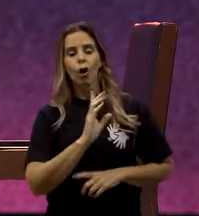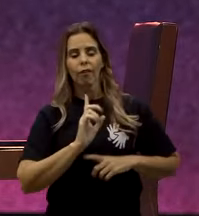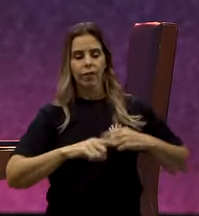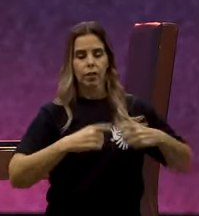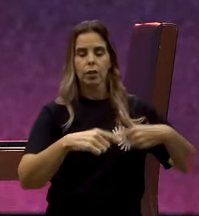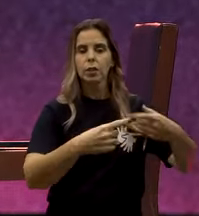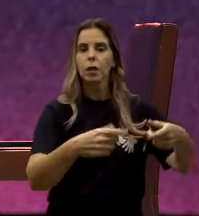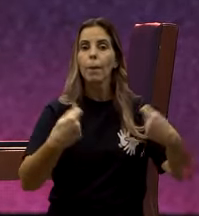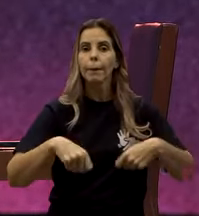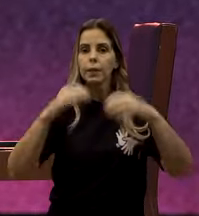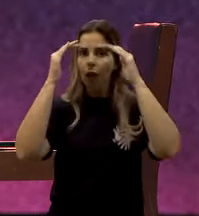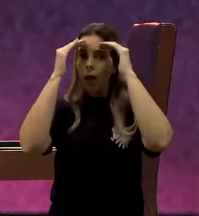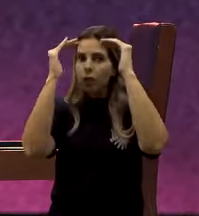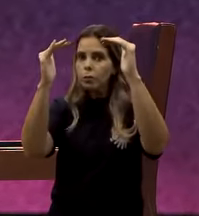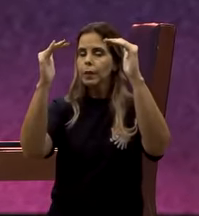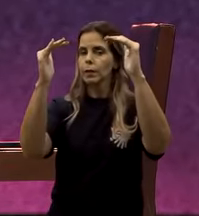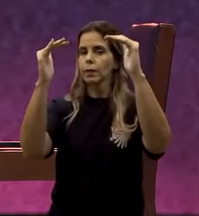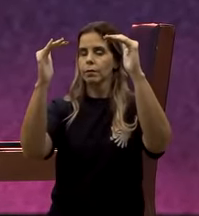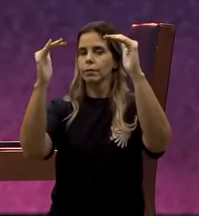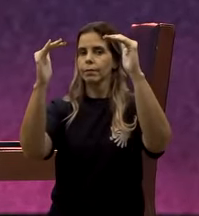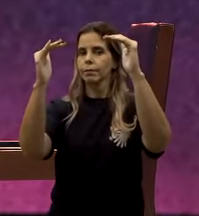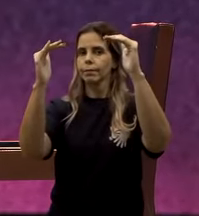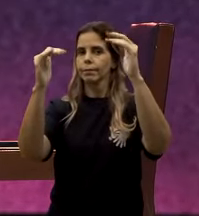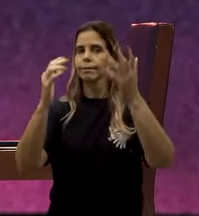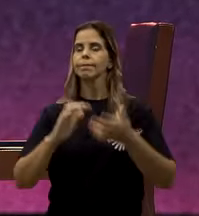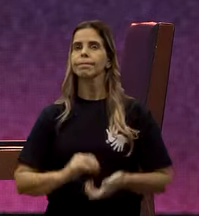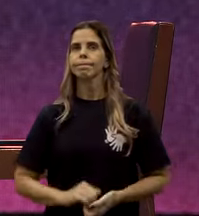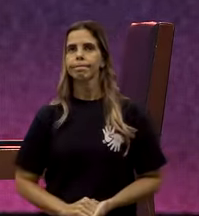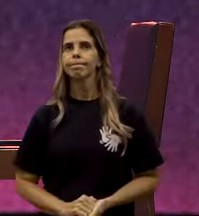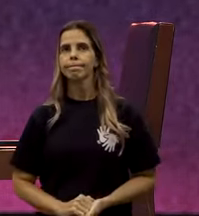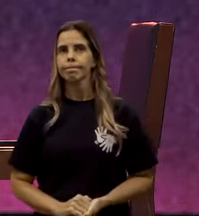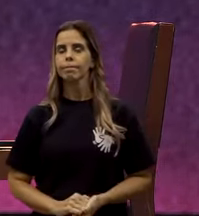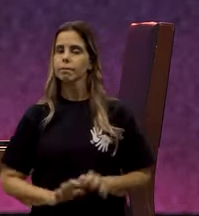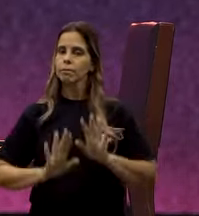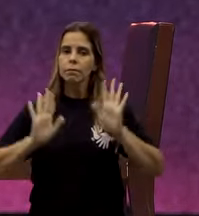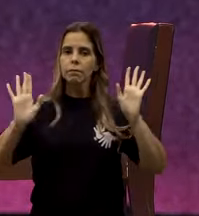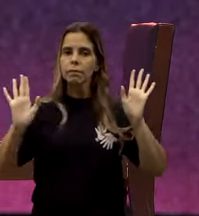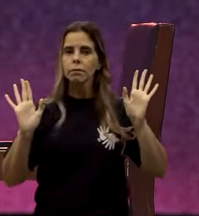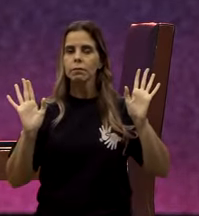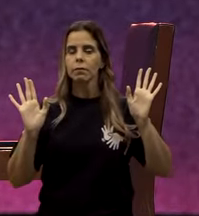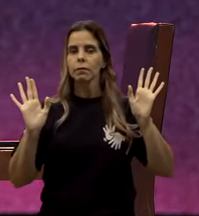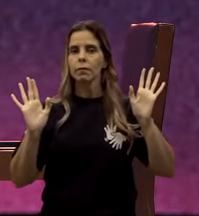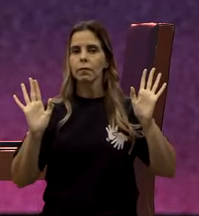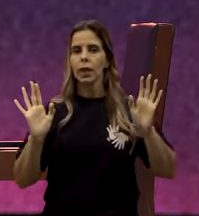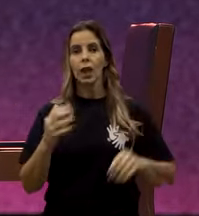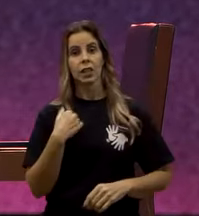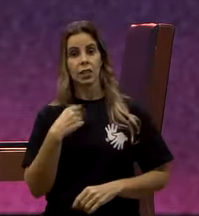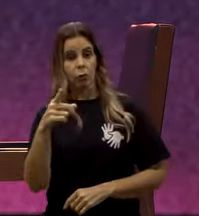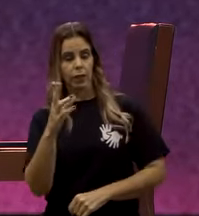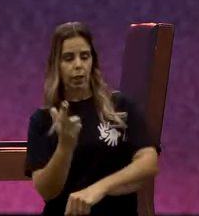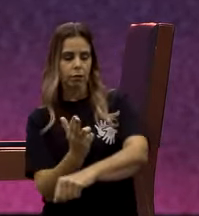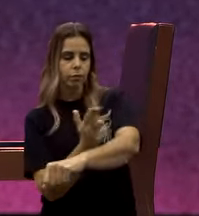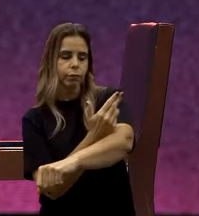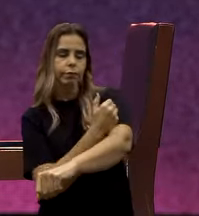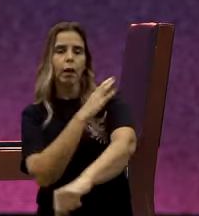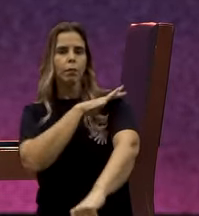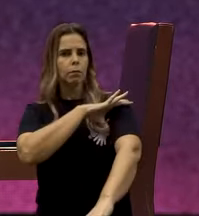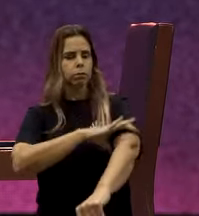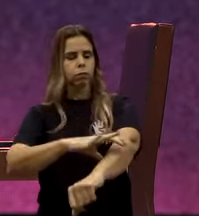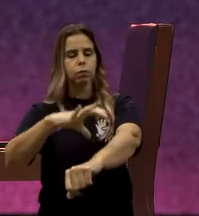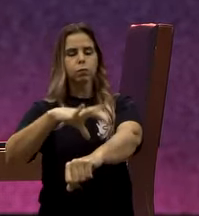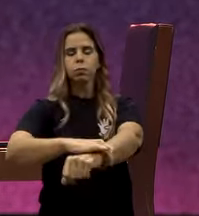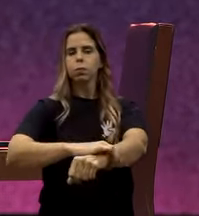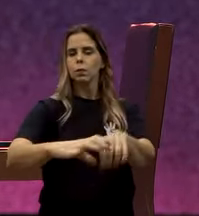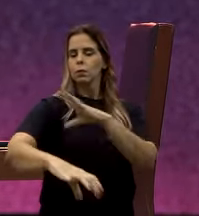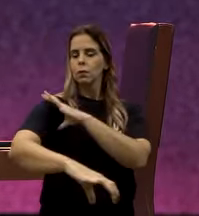lugares aonde chegaram antes você as pessoas que estão lá ponto final acabou cobre teu braço cobre tua perna Se cobre todo cobre tua cara deixa